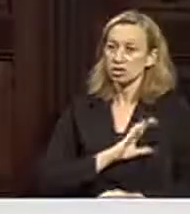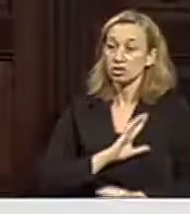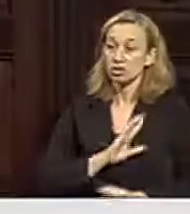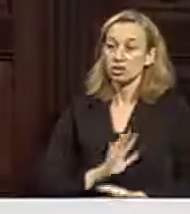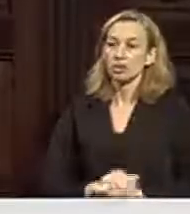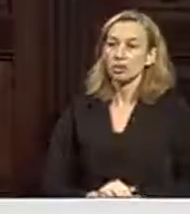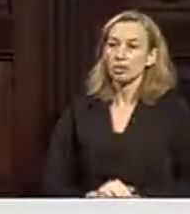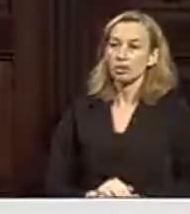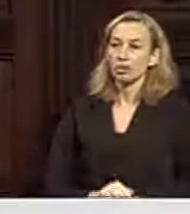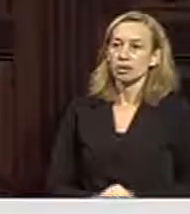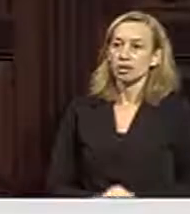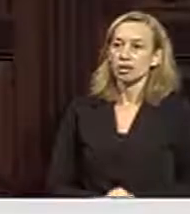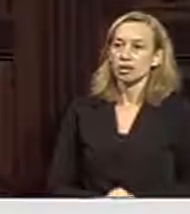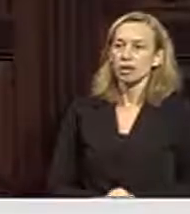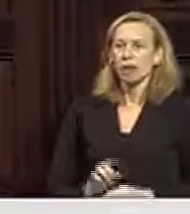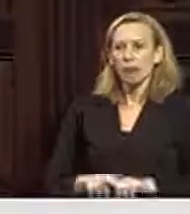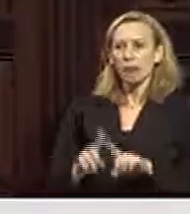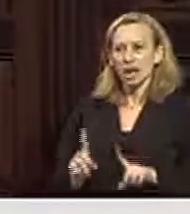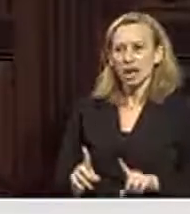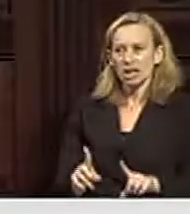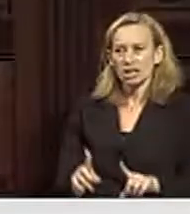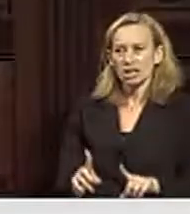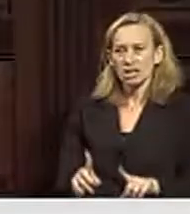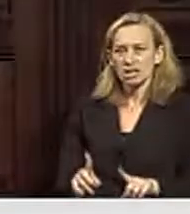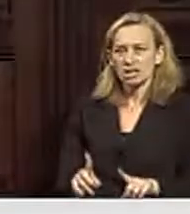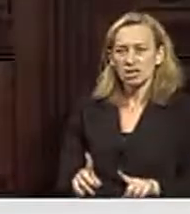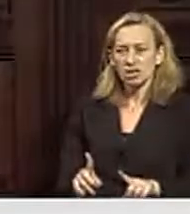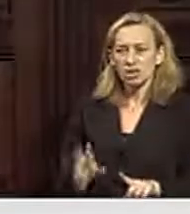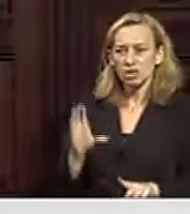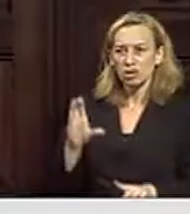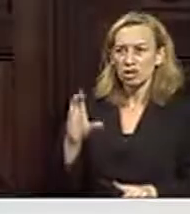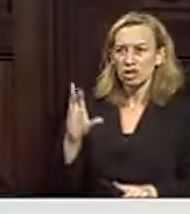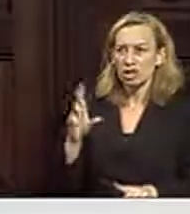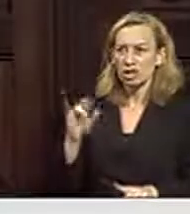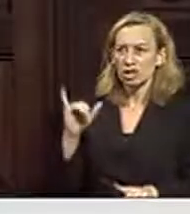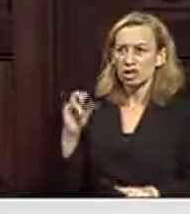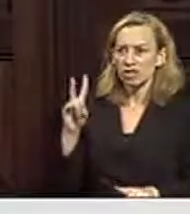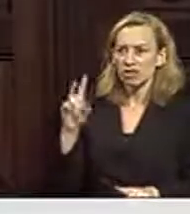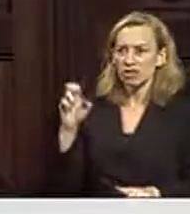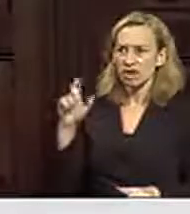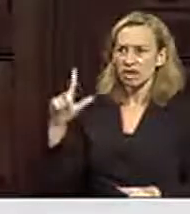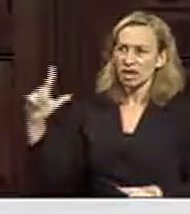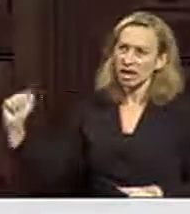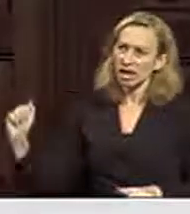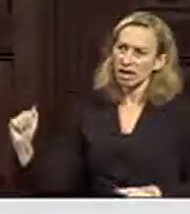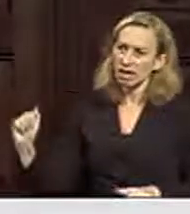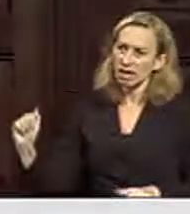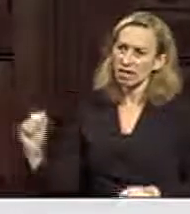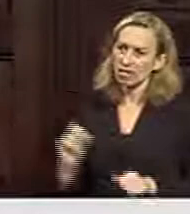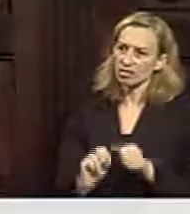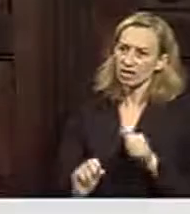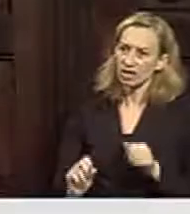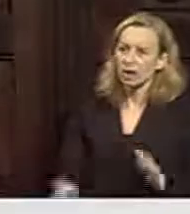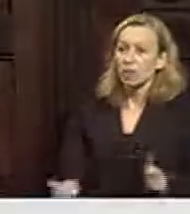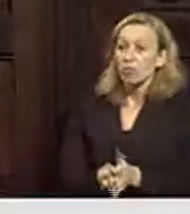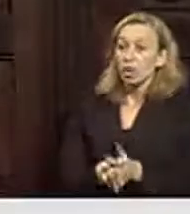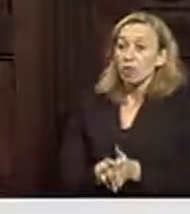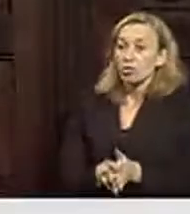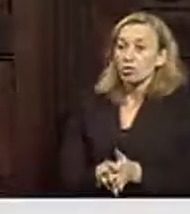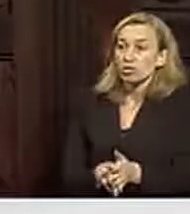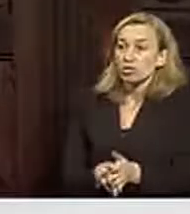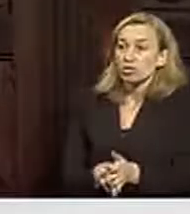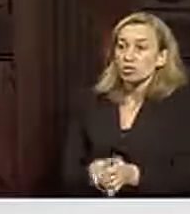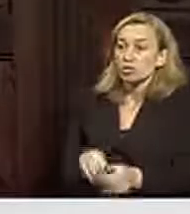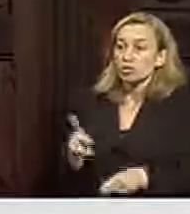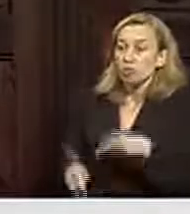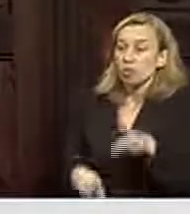mas o que o Crivella fez, sendo propriedade do povo carioca, do contribuinte carioca,